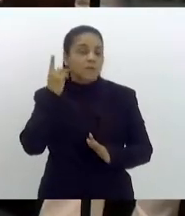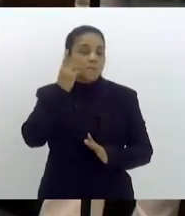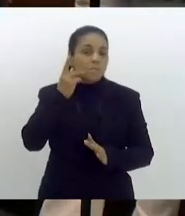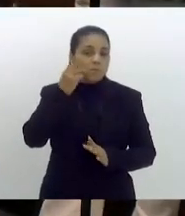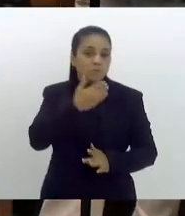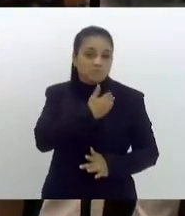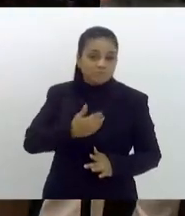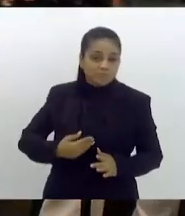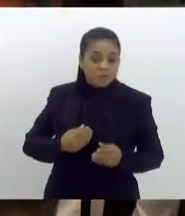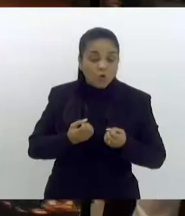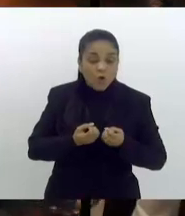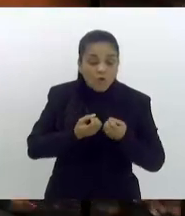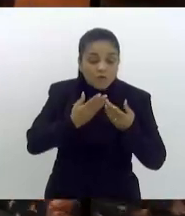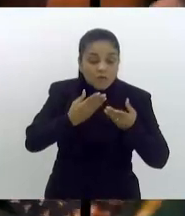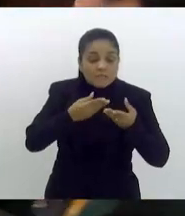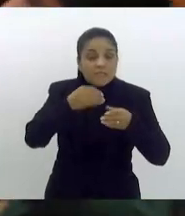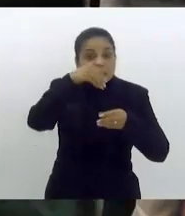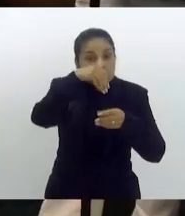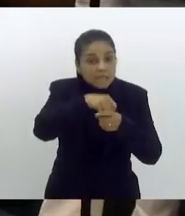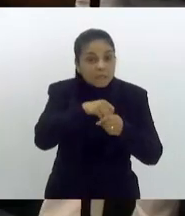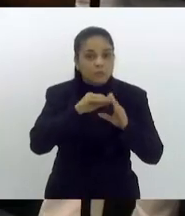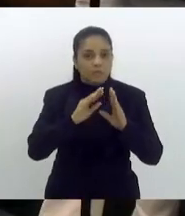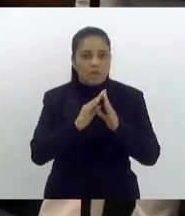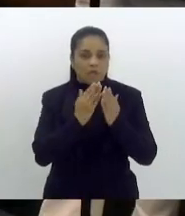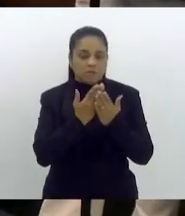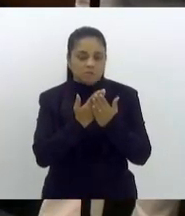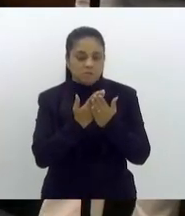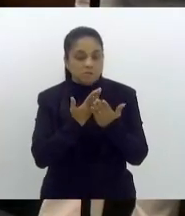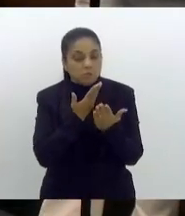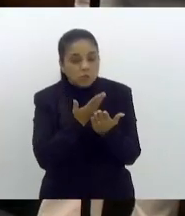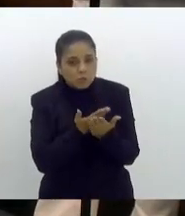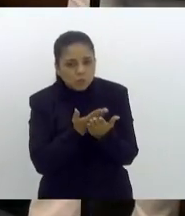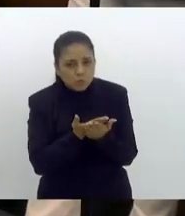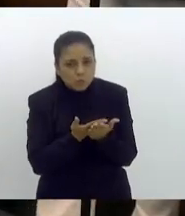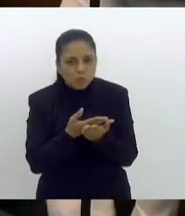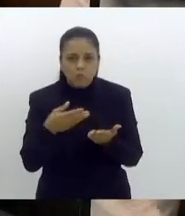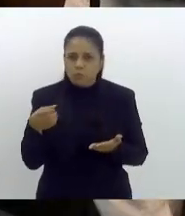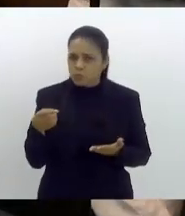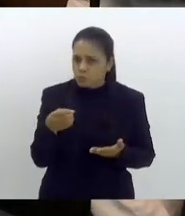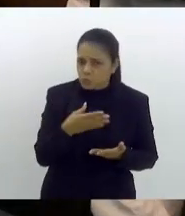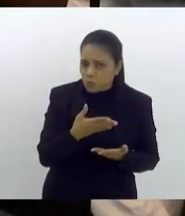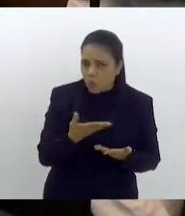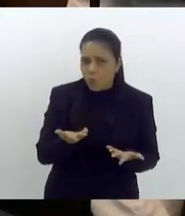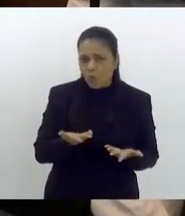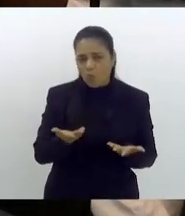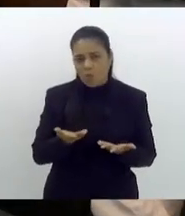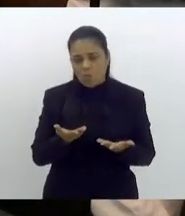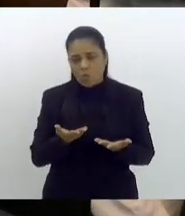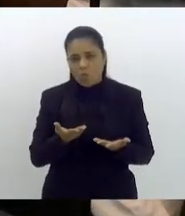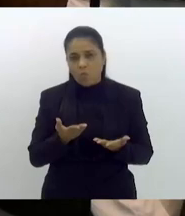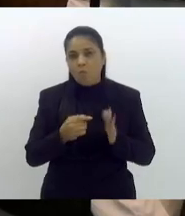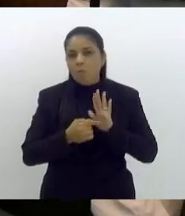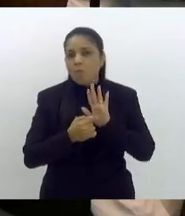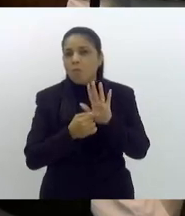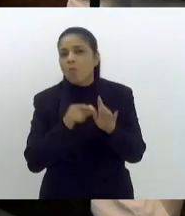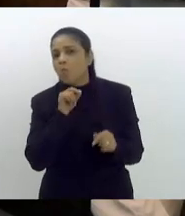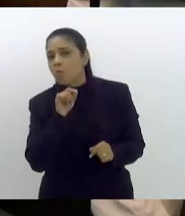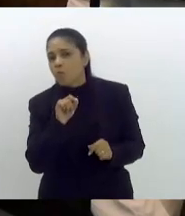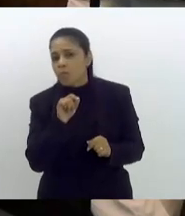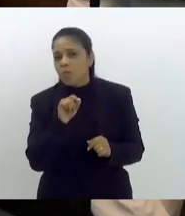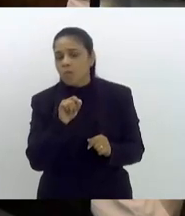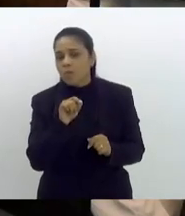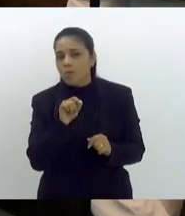na escola olha os estudos atuais mostram que uma